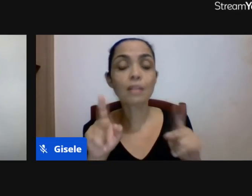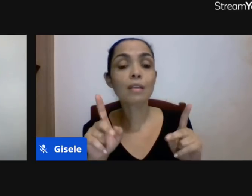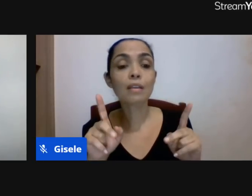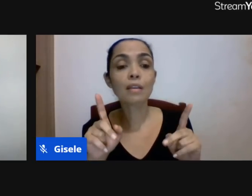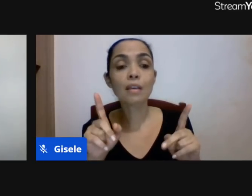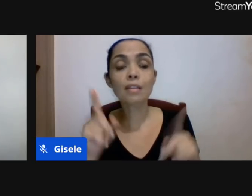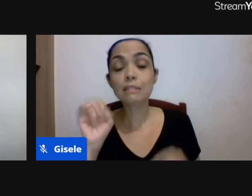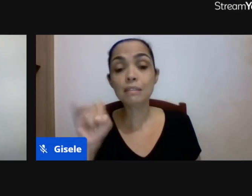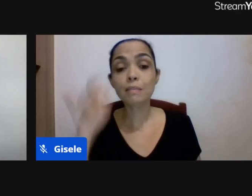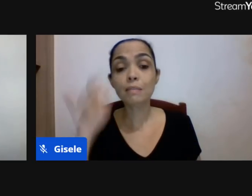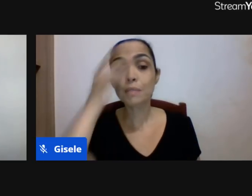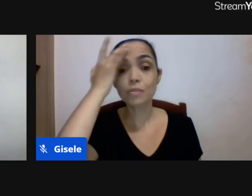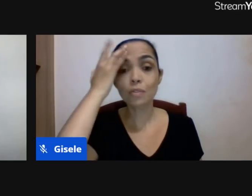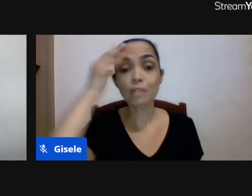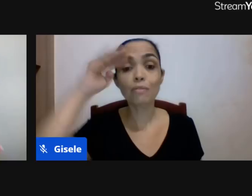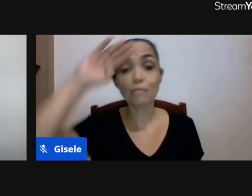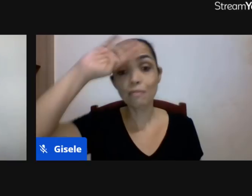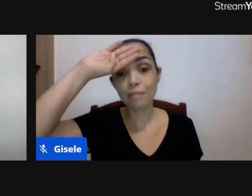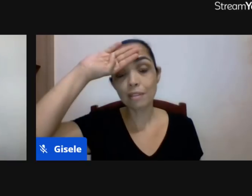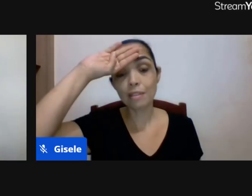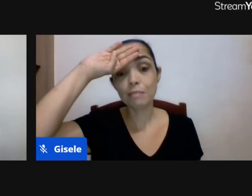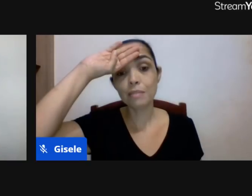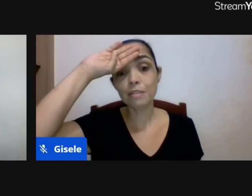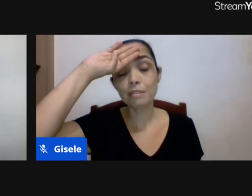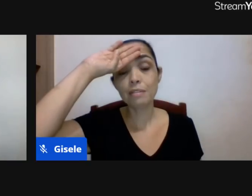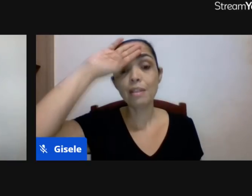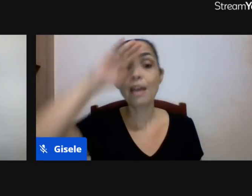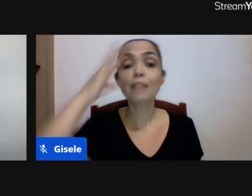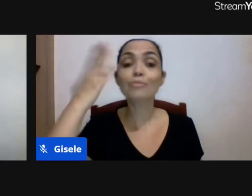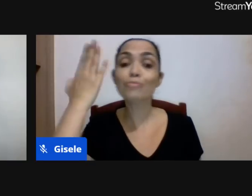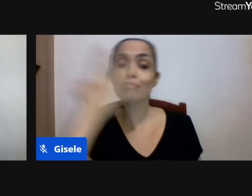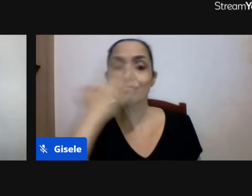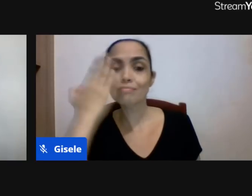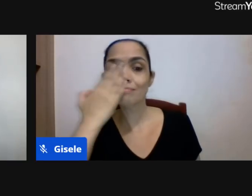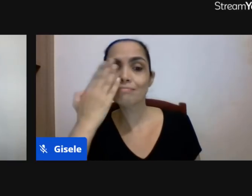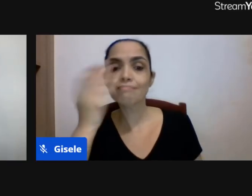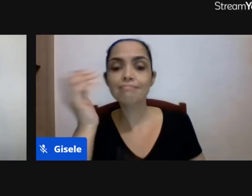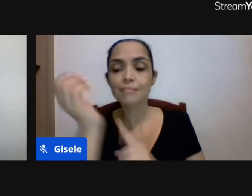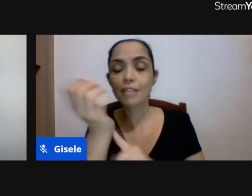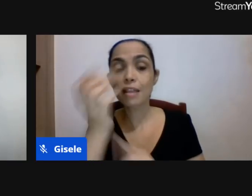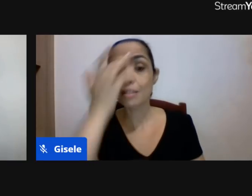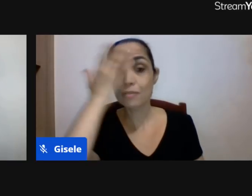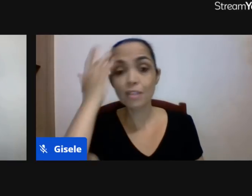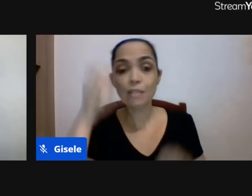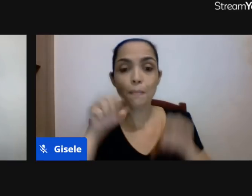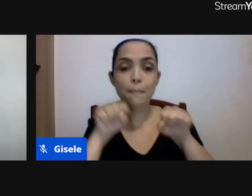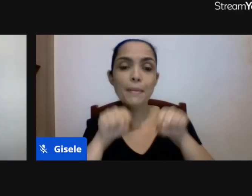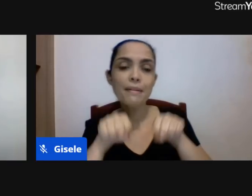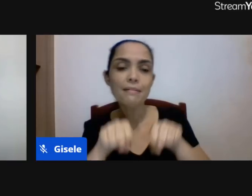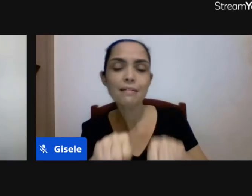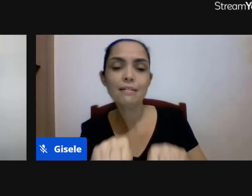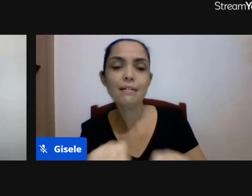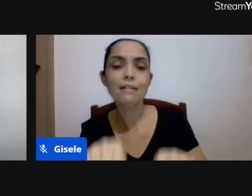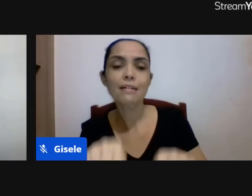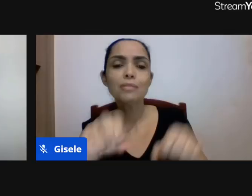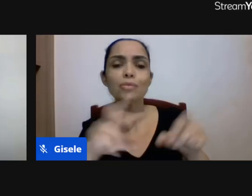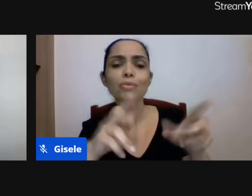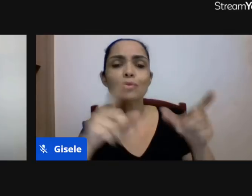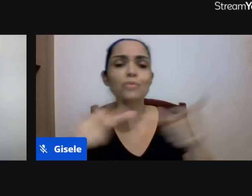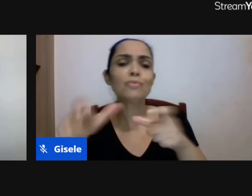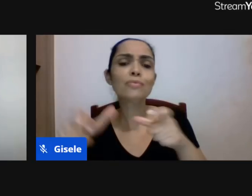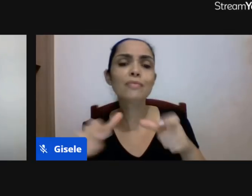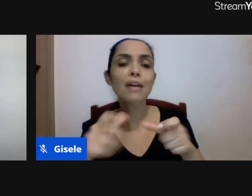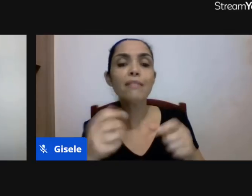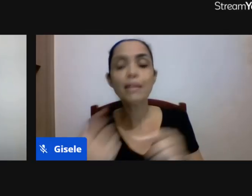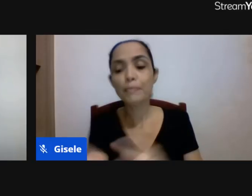detectar febre ou não. Não pode ter essa diferença. Então, assim, a gente vê muitas vezes em mercados aferindo a temperatura no braço. Gente, não serve para nada